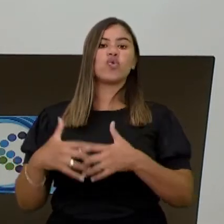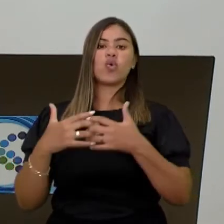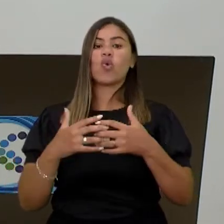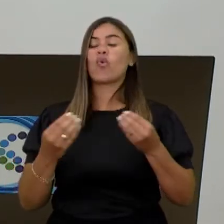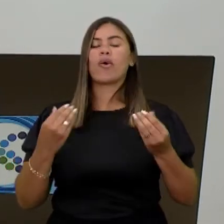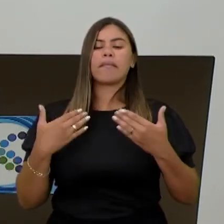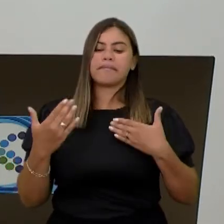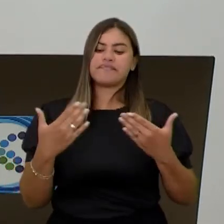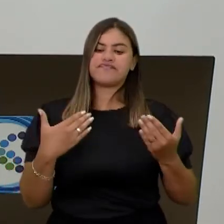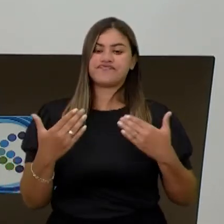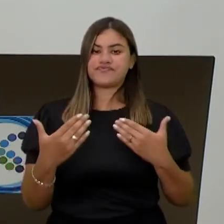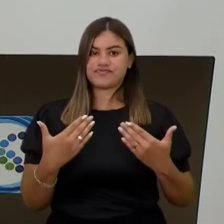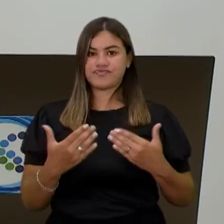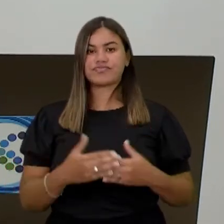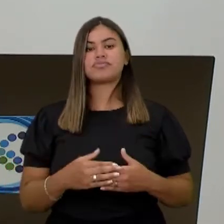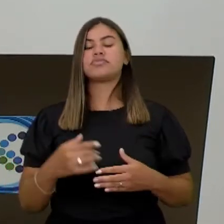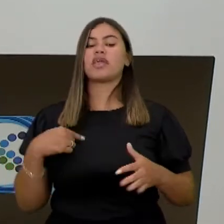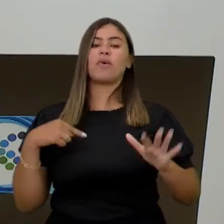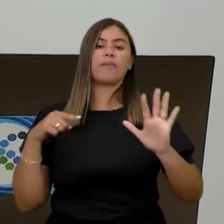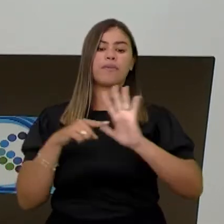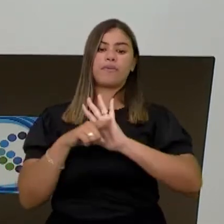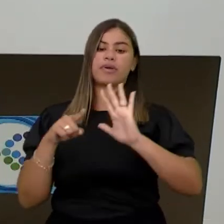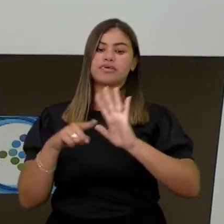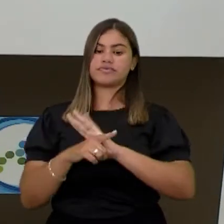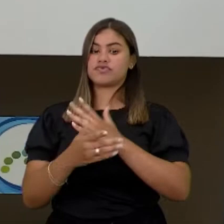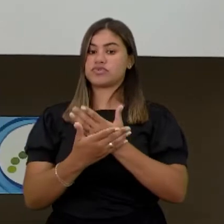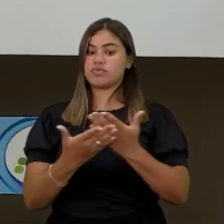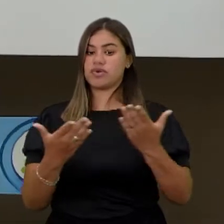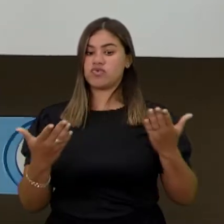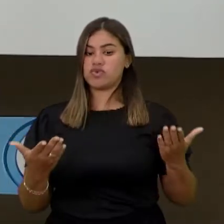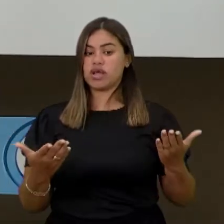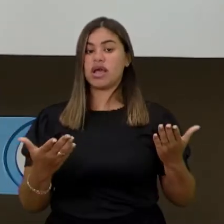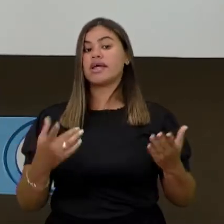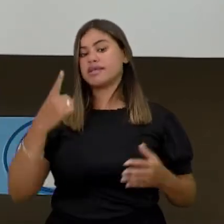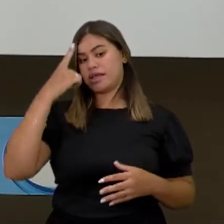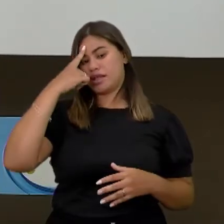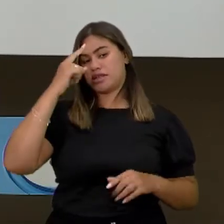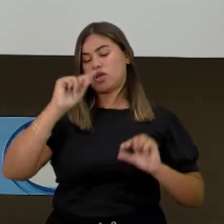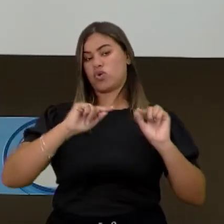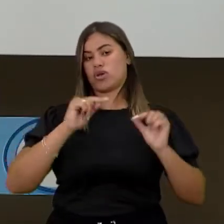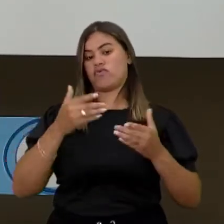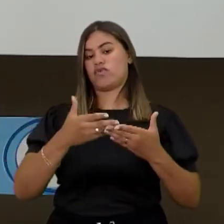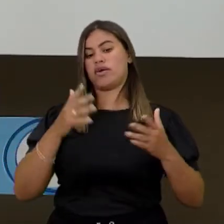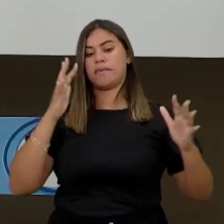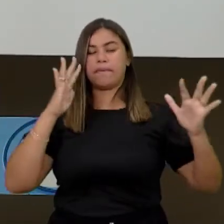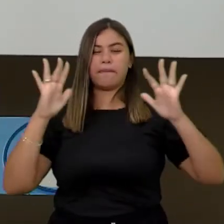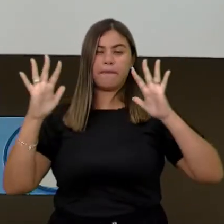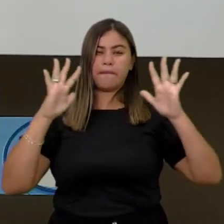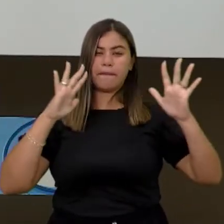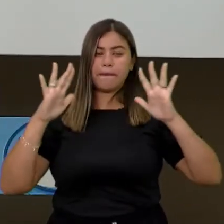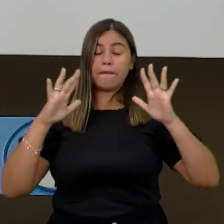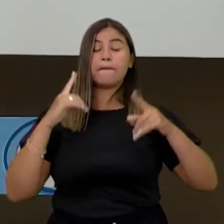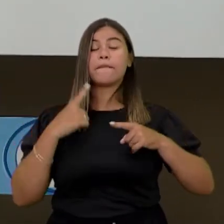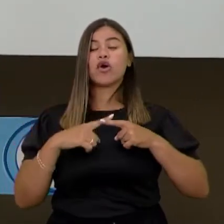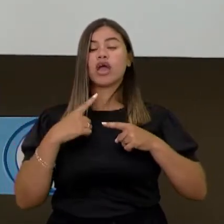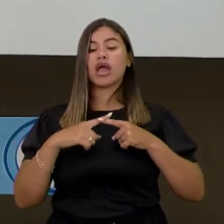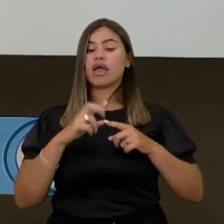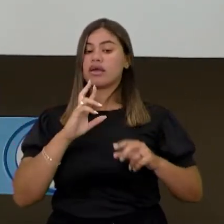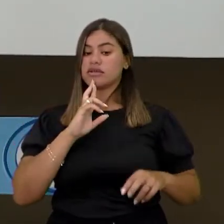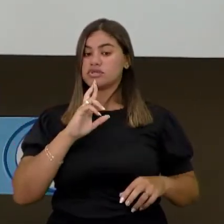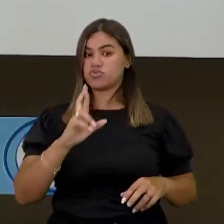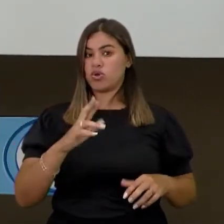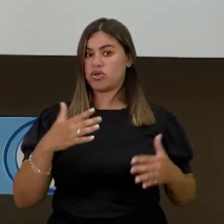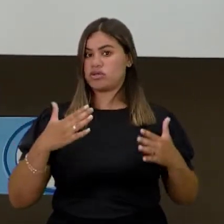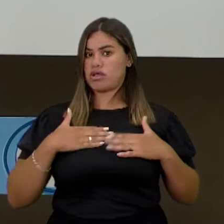dialogada. Eu faço muitas perguntas para vocês, a ideia é que vocês pensem, porque as respostas não tem que vir de